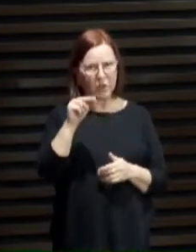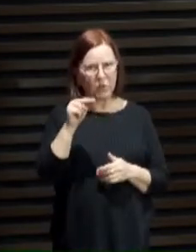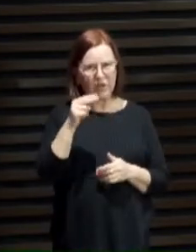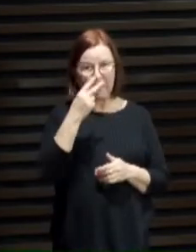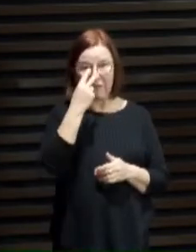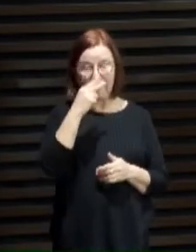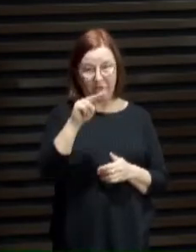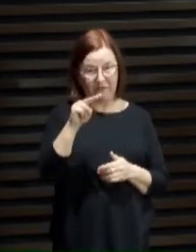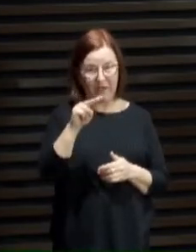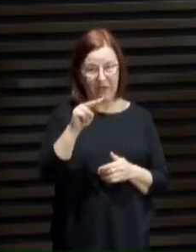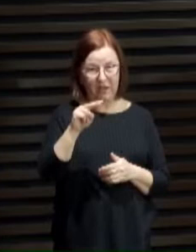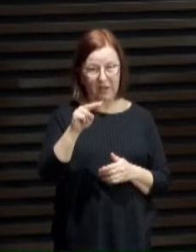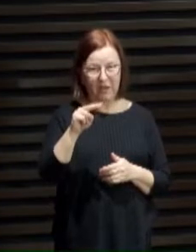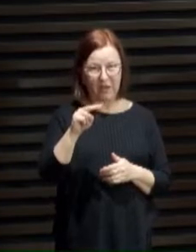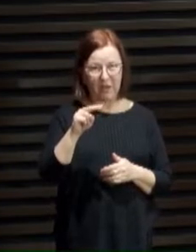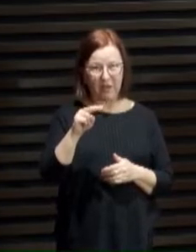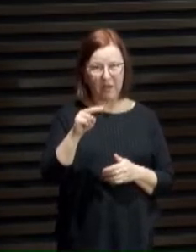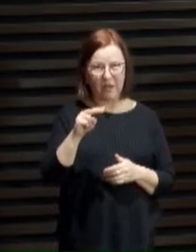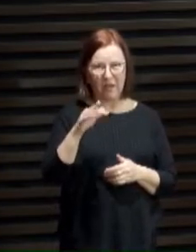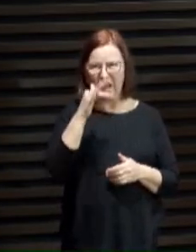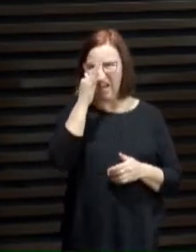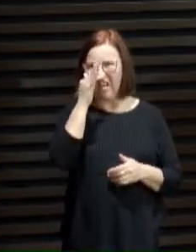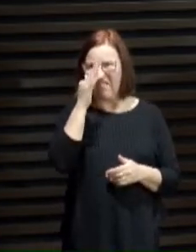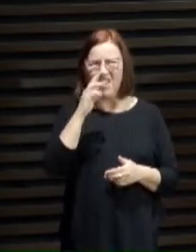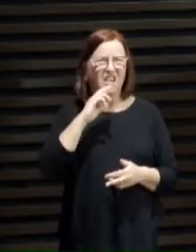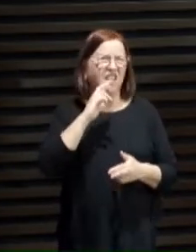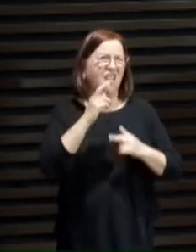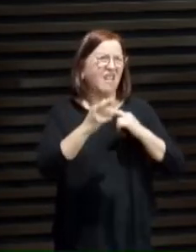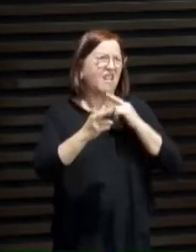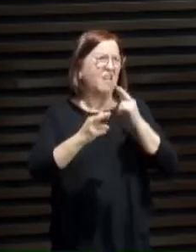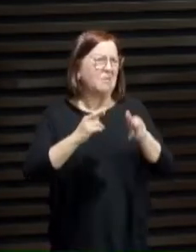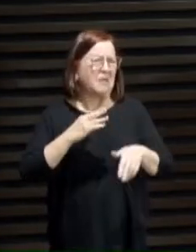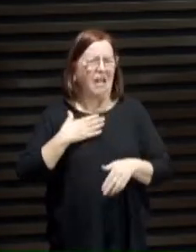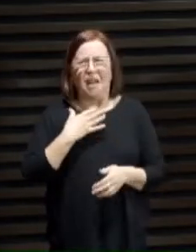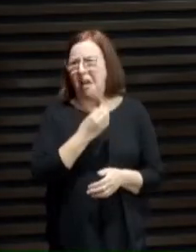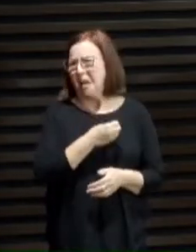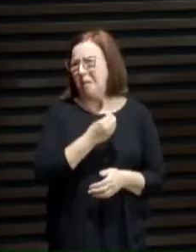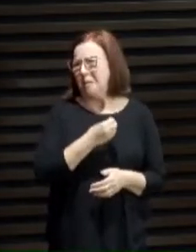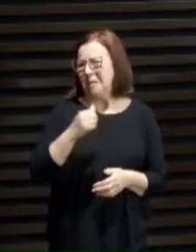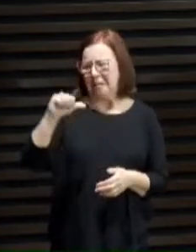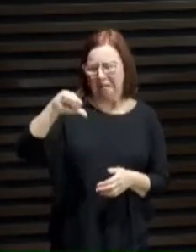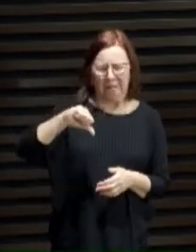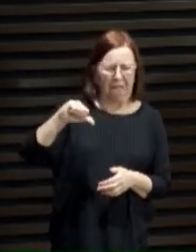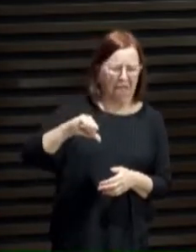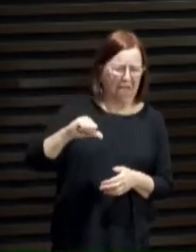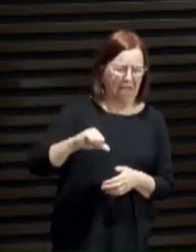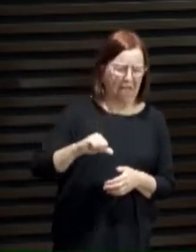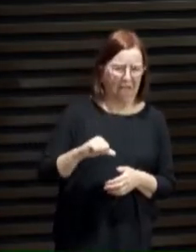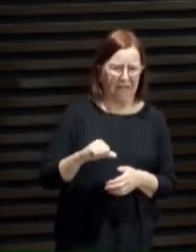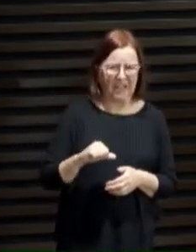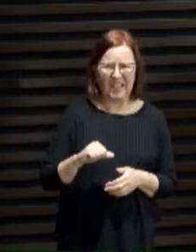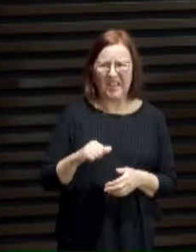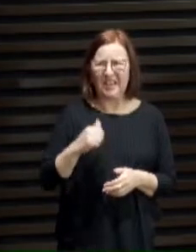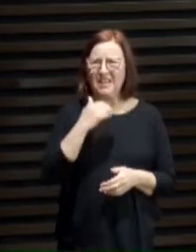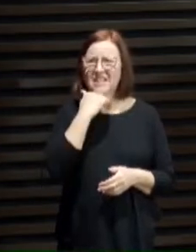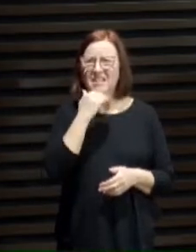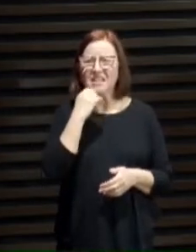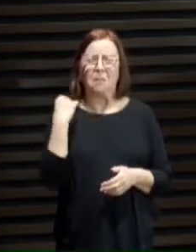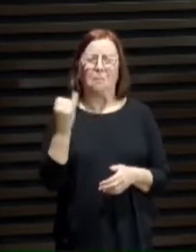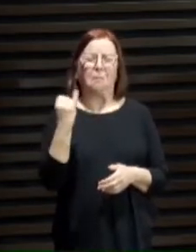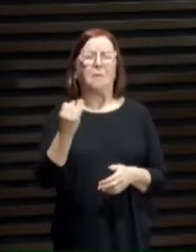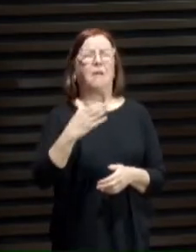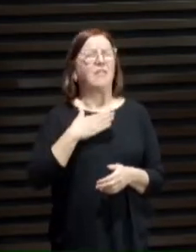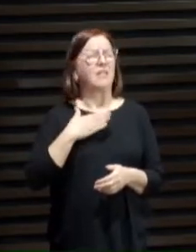ó vida, ó céus, a minha vida é terrível, os seres humanos não notam a minha presença, eu estou há